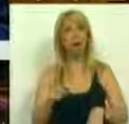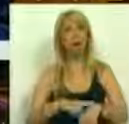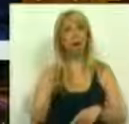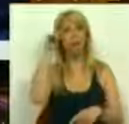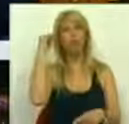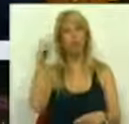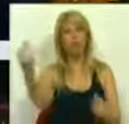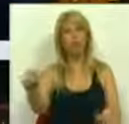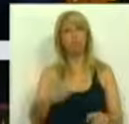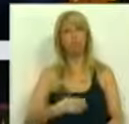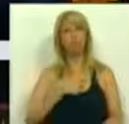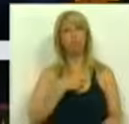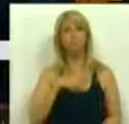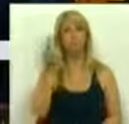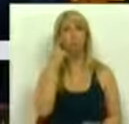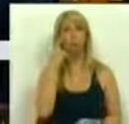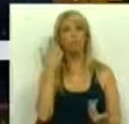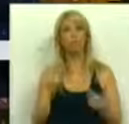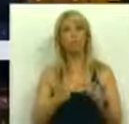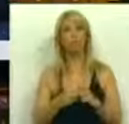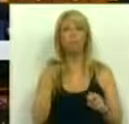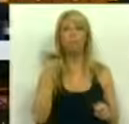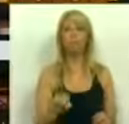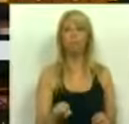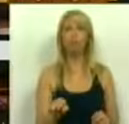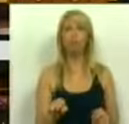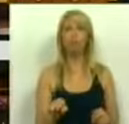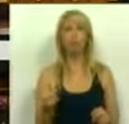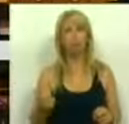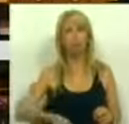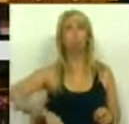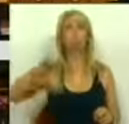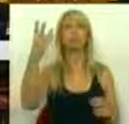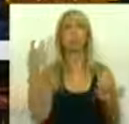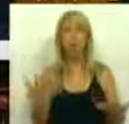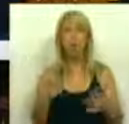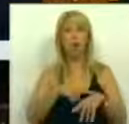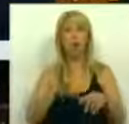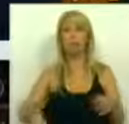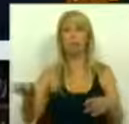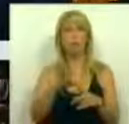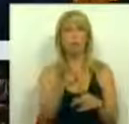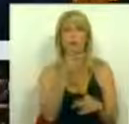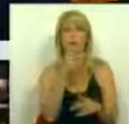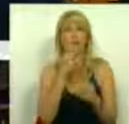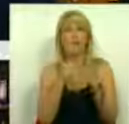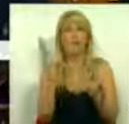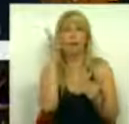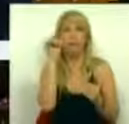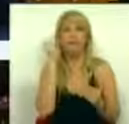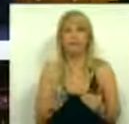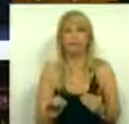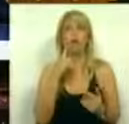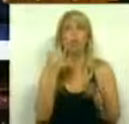que vivem, conhecemos os vossos problemas e muitos de vós estão a passar os momentos mais dramáticos das vossas vidas.